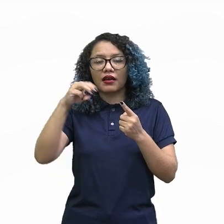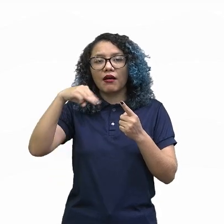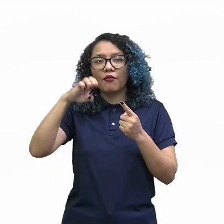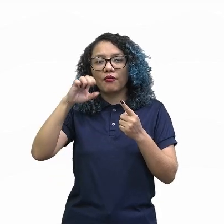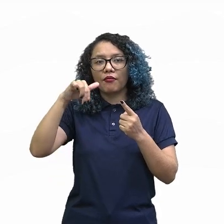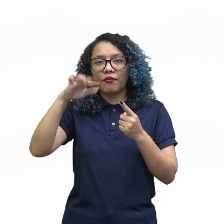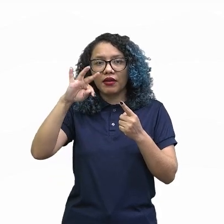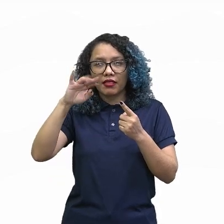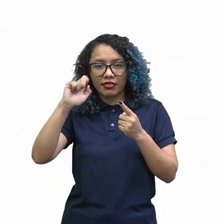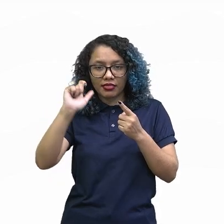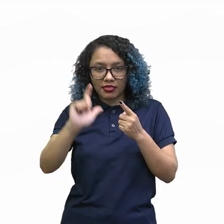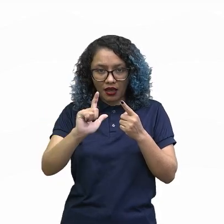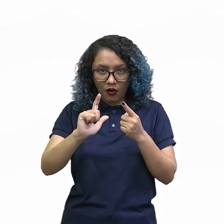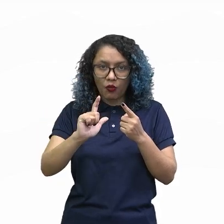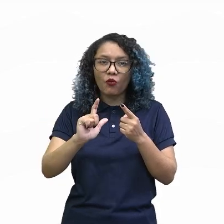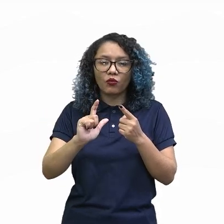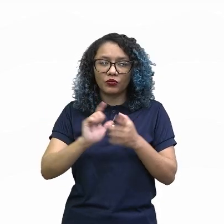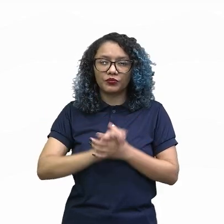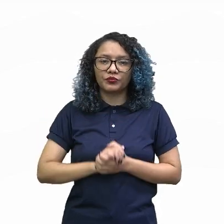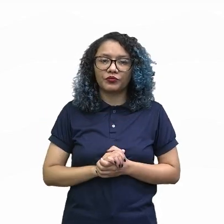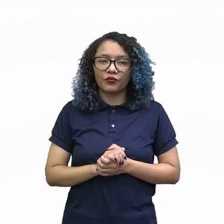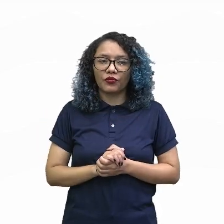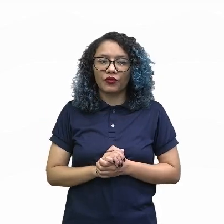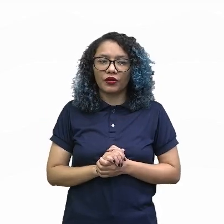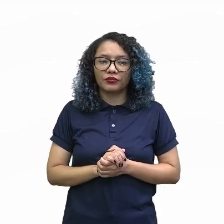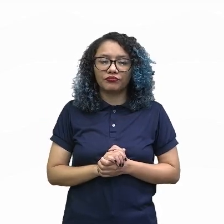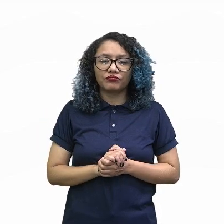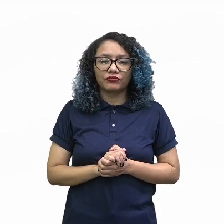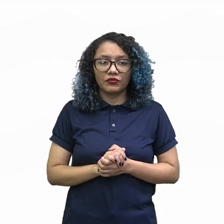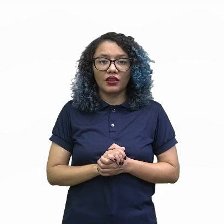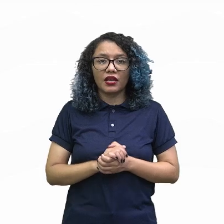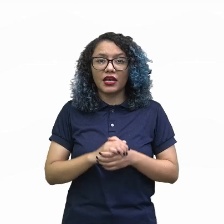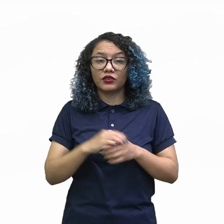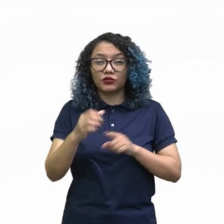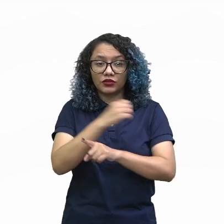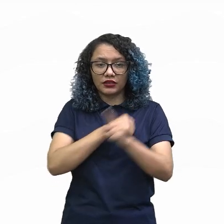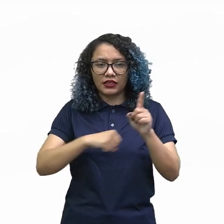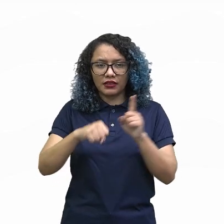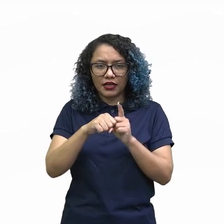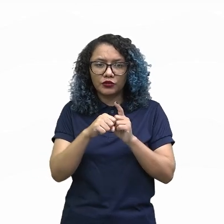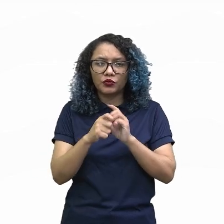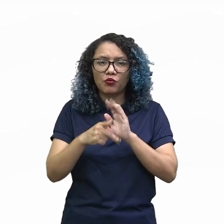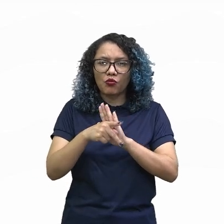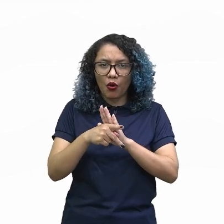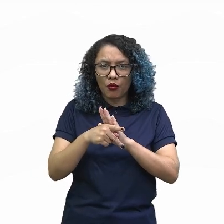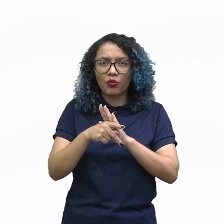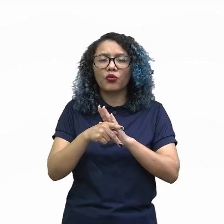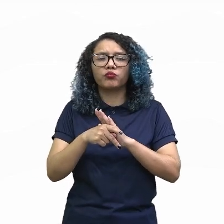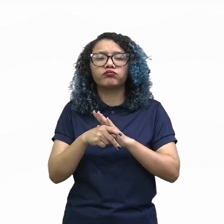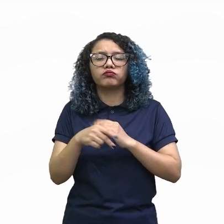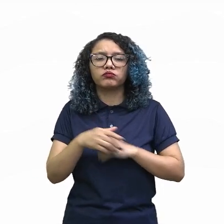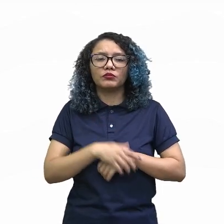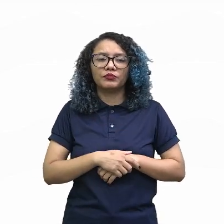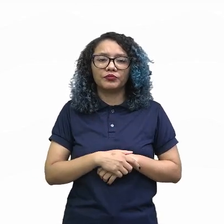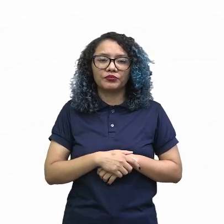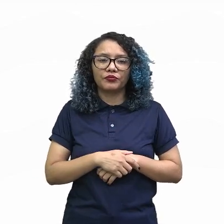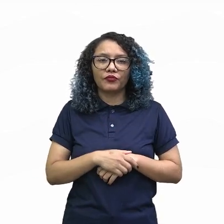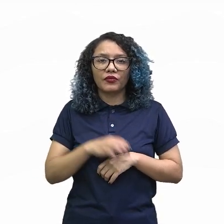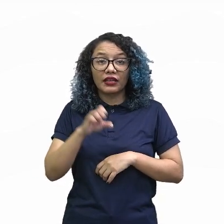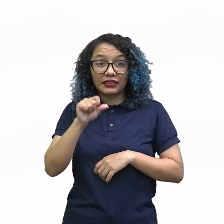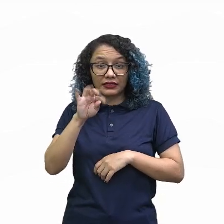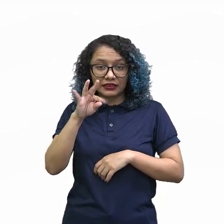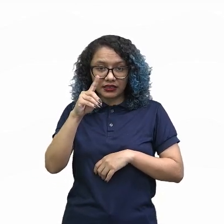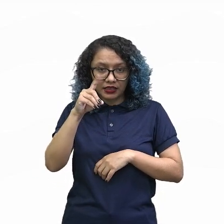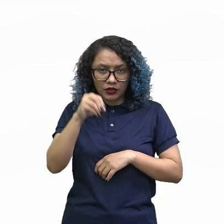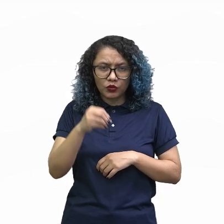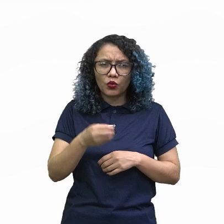então sociedade de Estado, né, que essa sociedade ela se deu